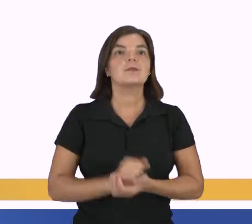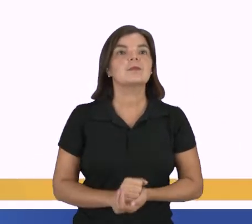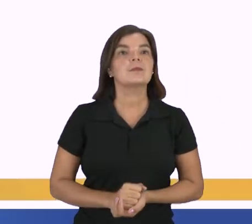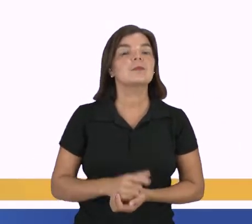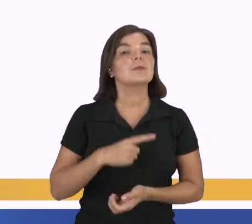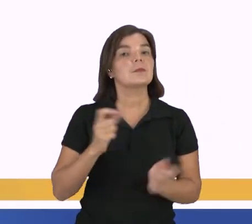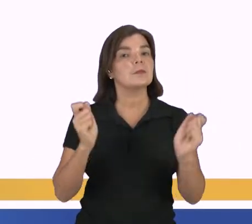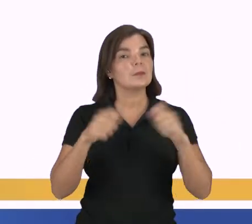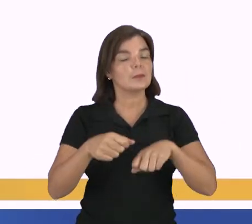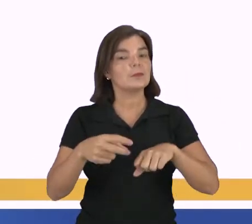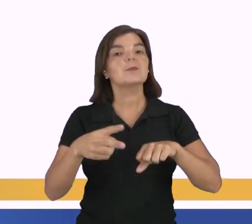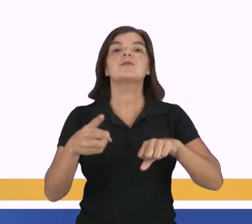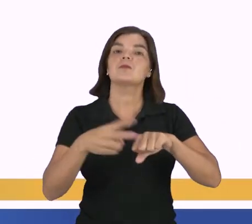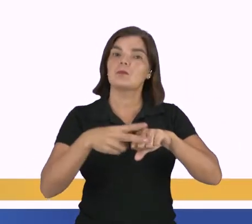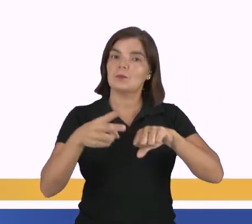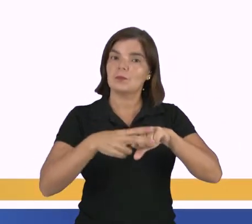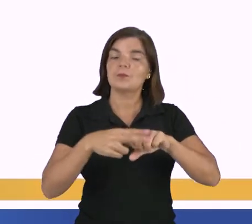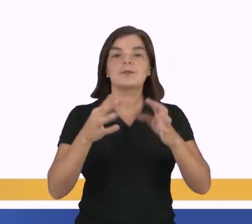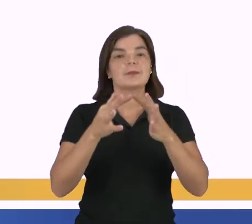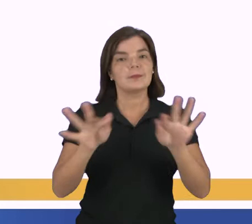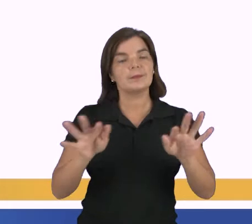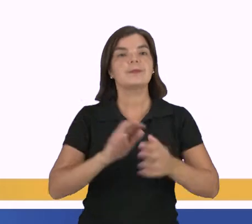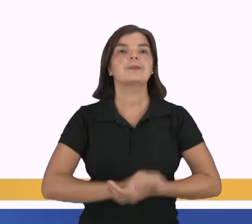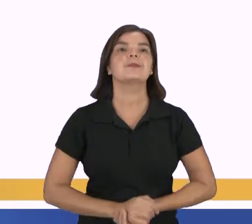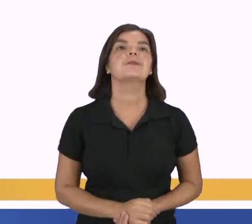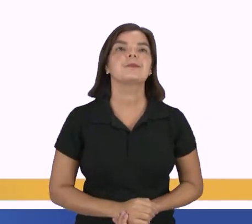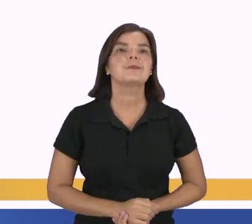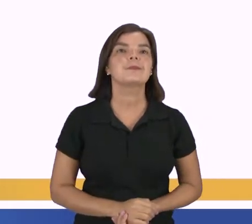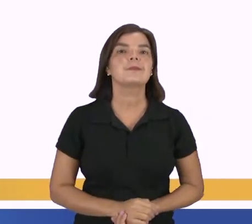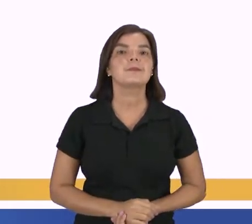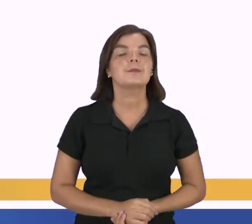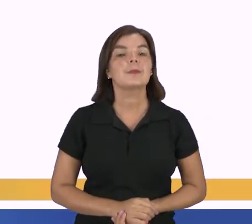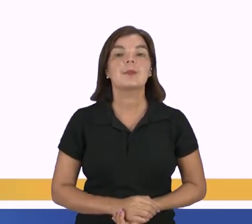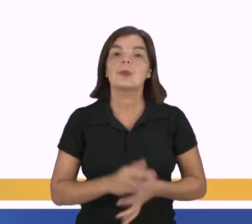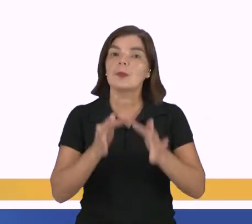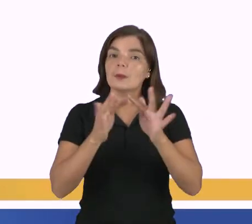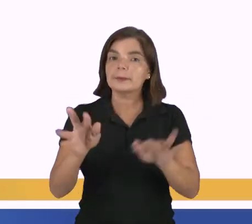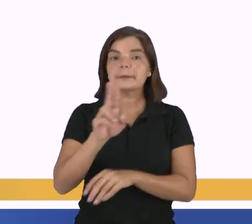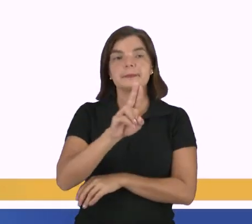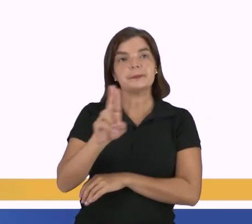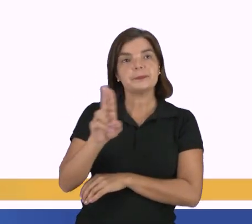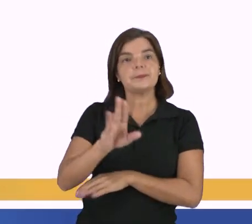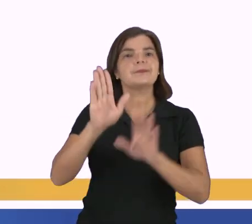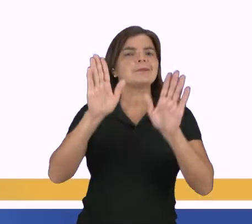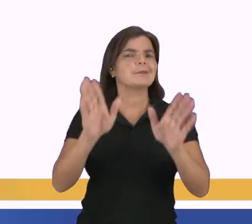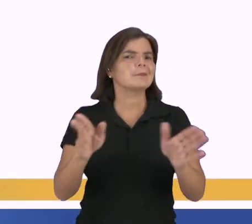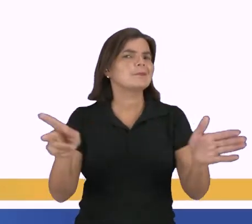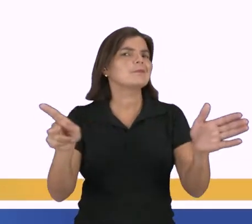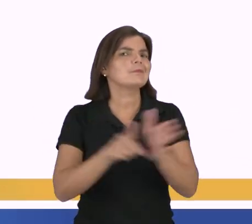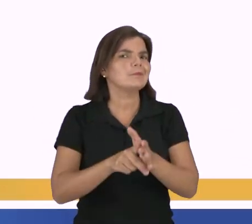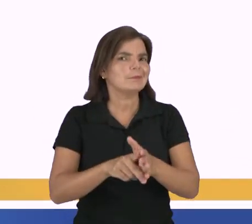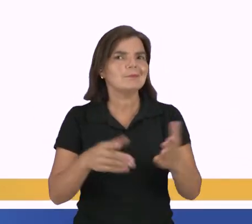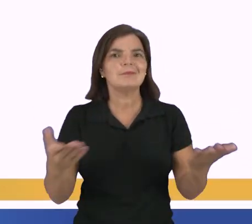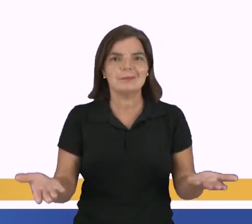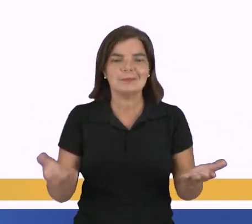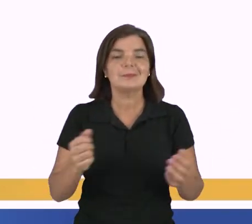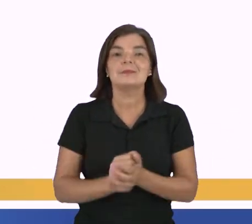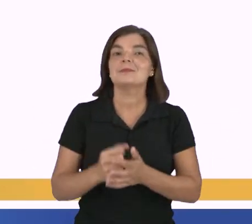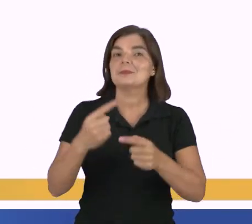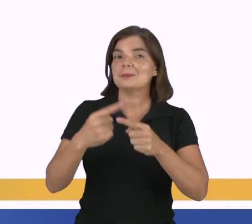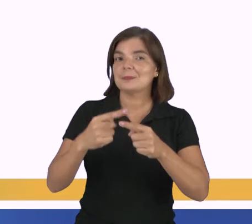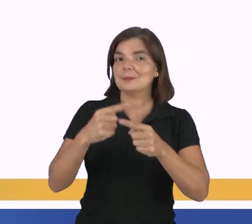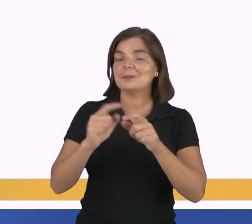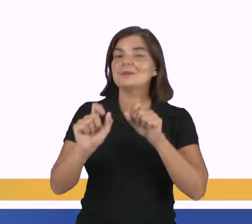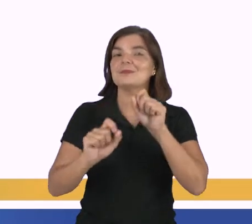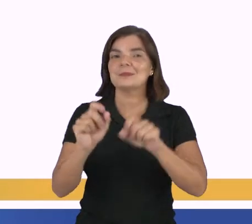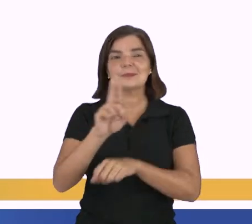que podemos denominar frase verbal. A frase nominal já está especificada, porque vem a questão